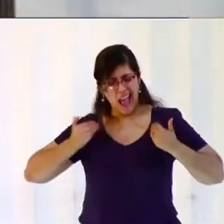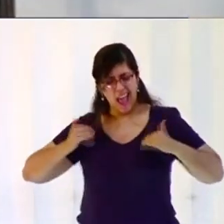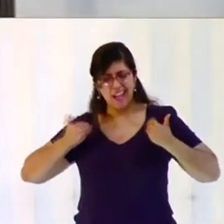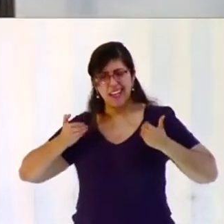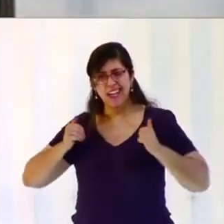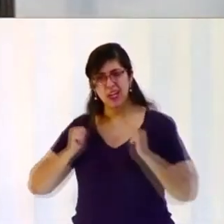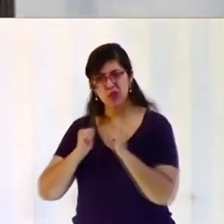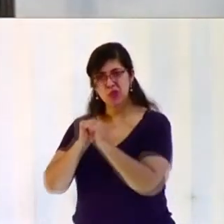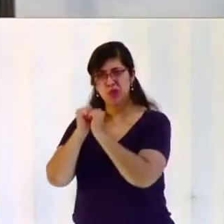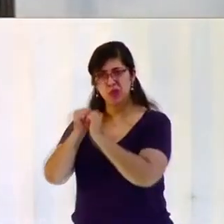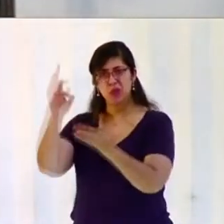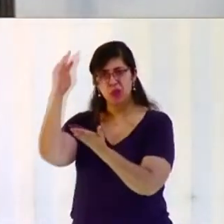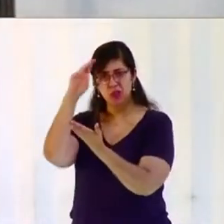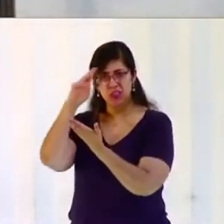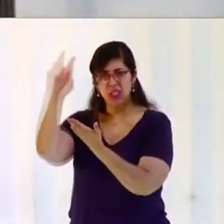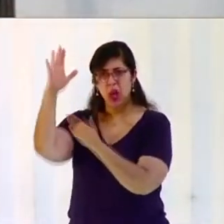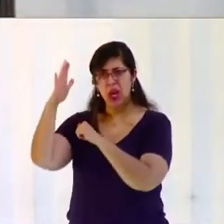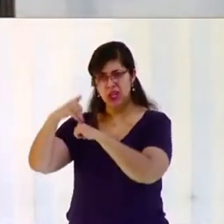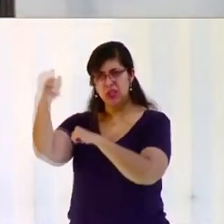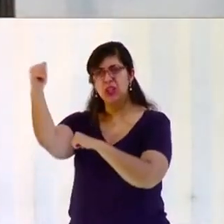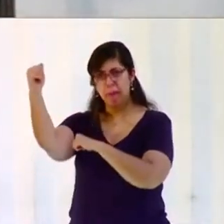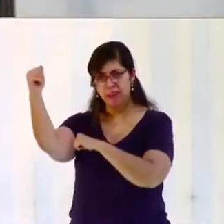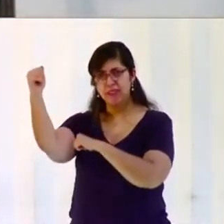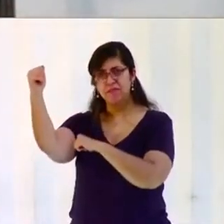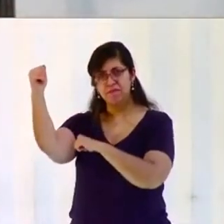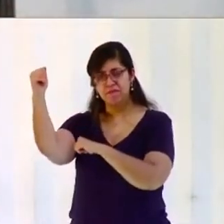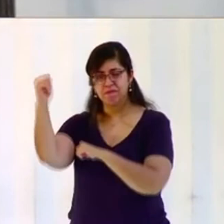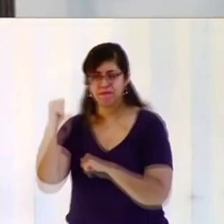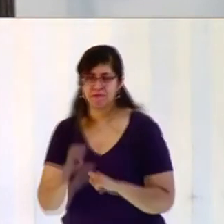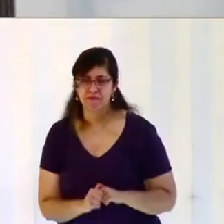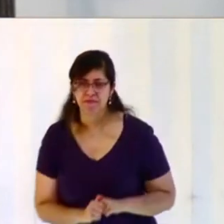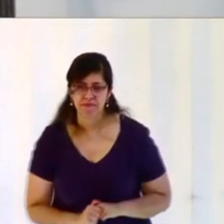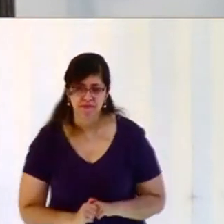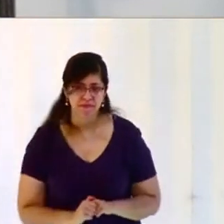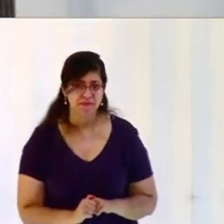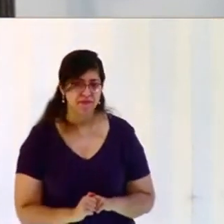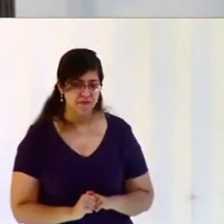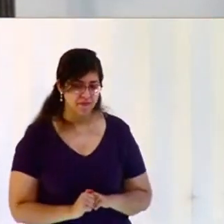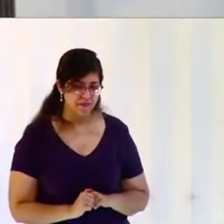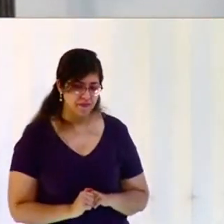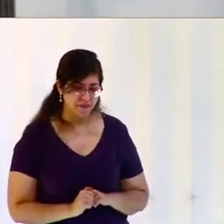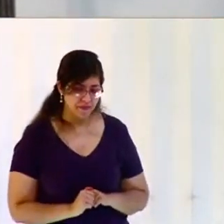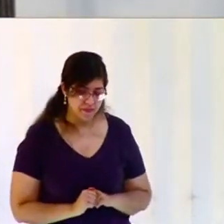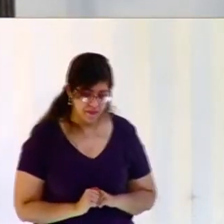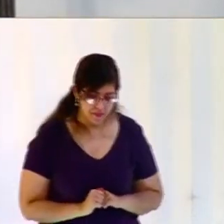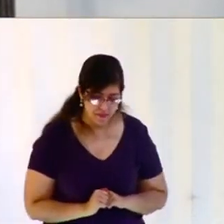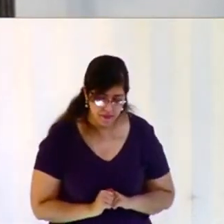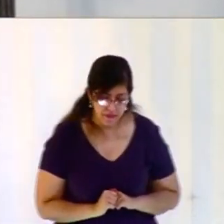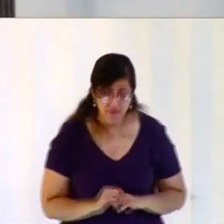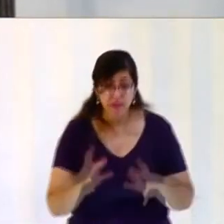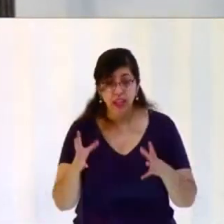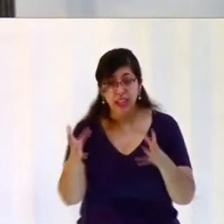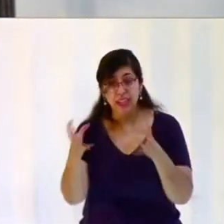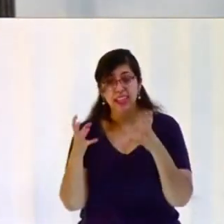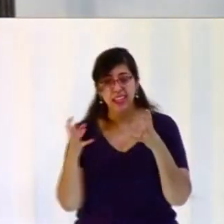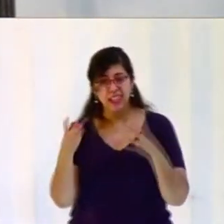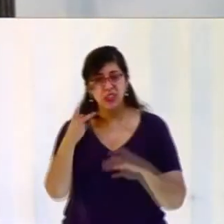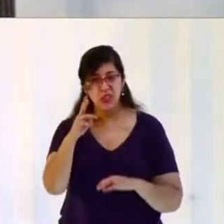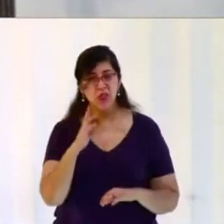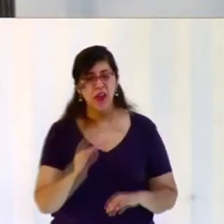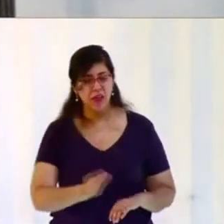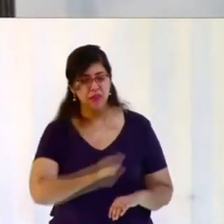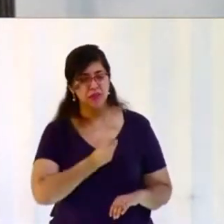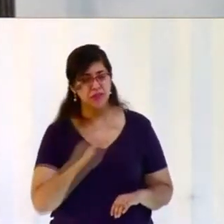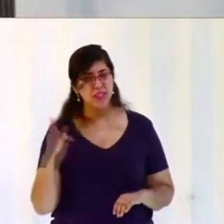é de sermos chamados por Jesus. Gostaria muito de aplicar isso de uma maneira